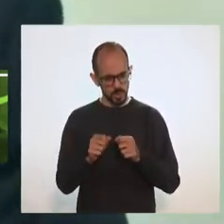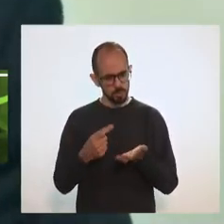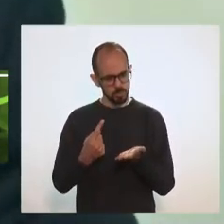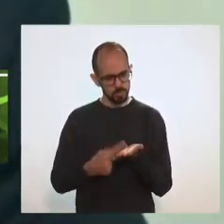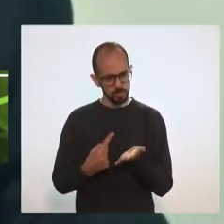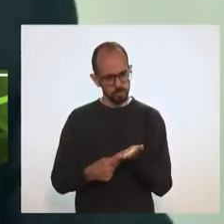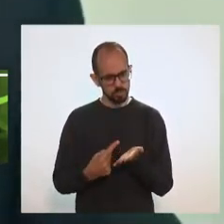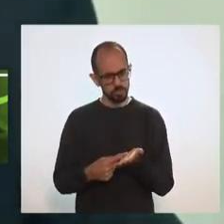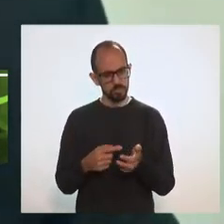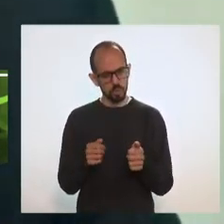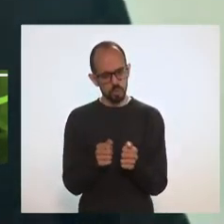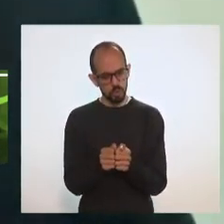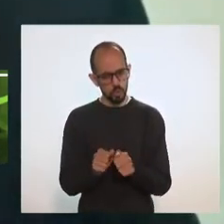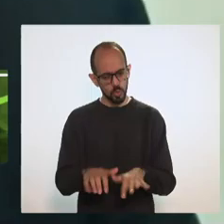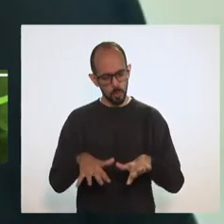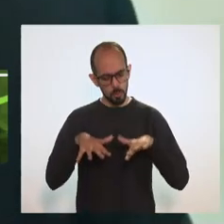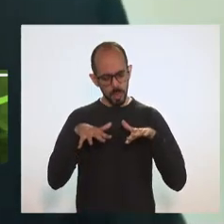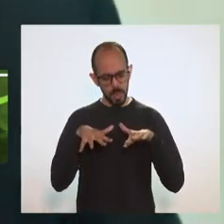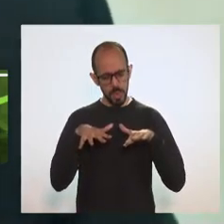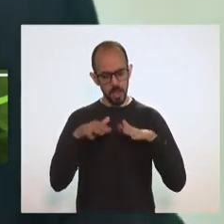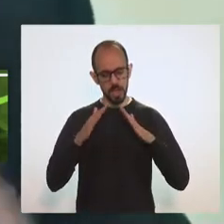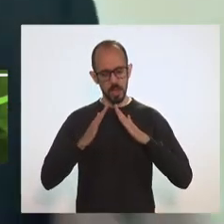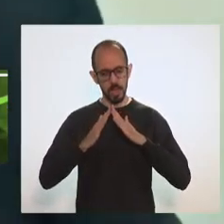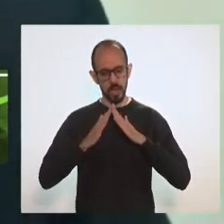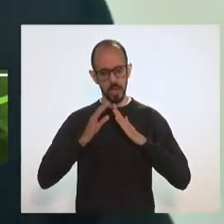de que os autorizativos seriam transformados em